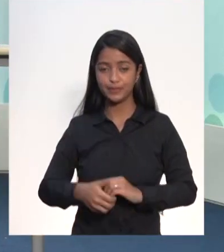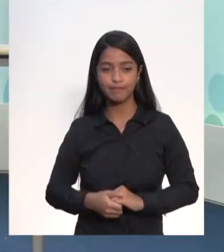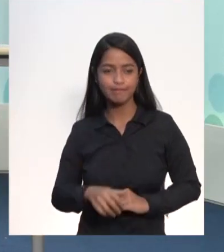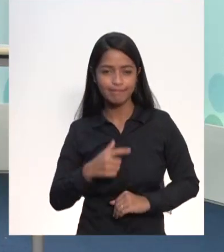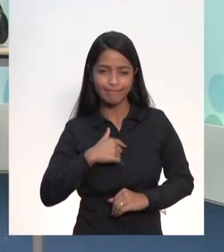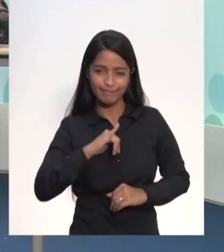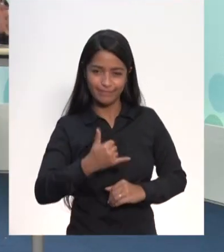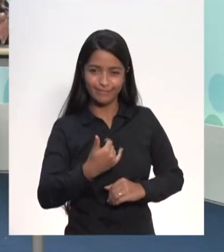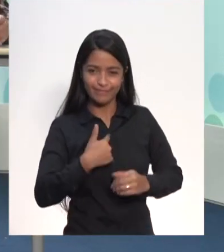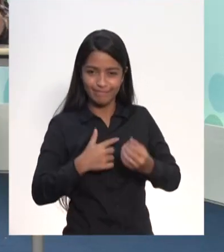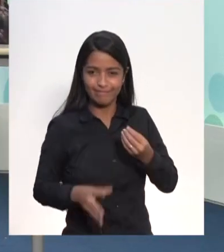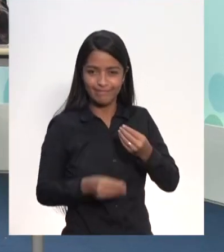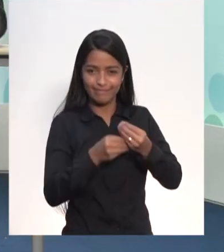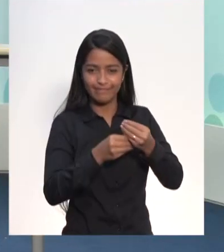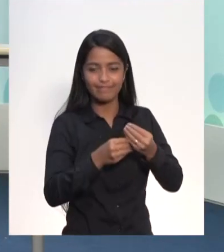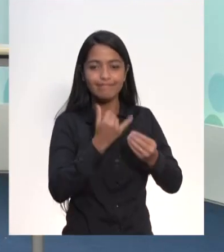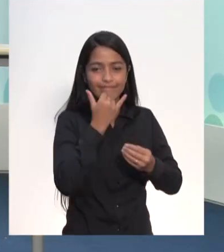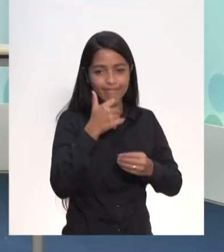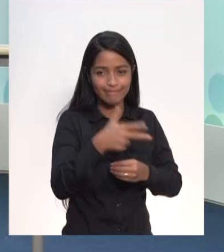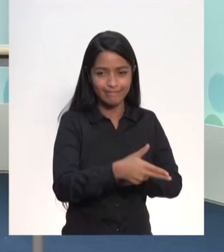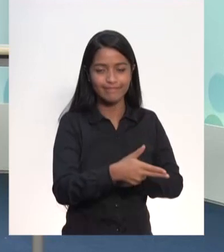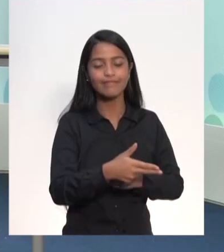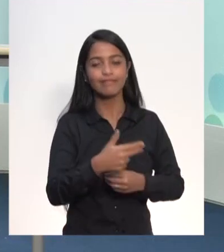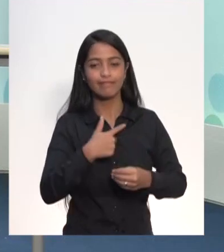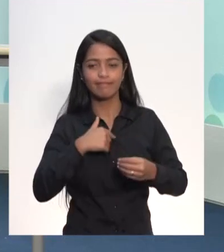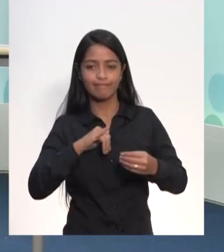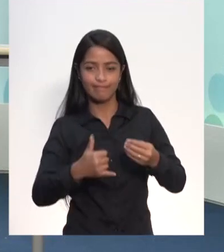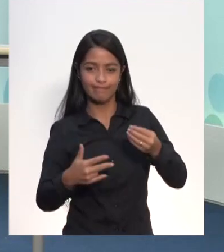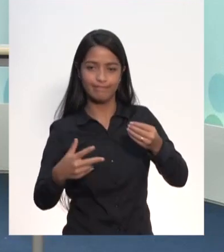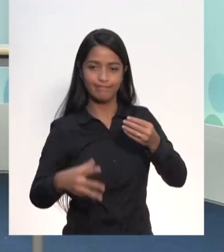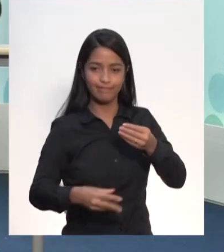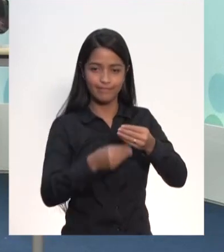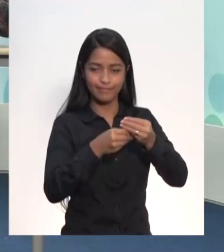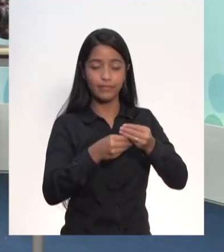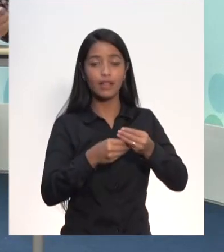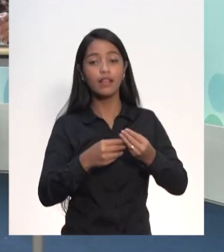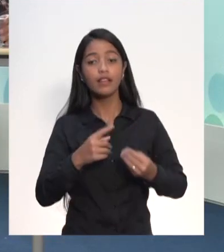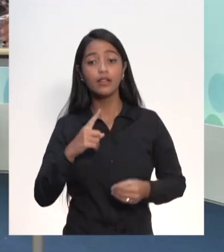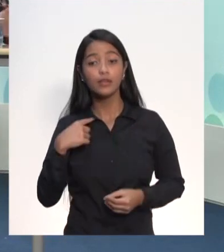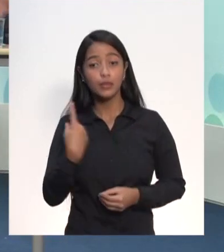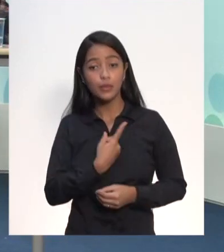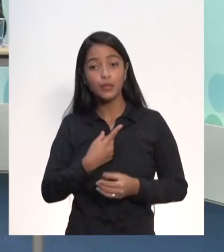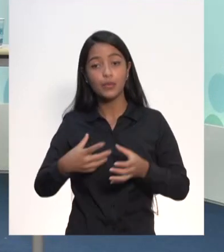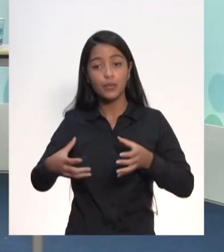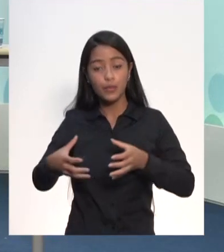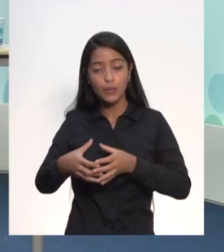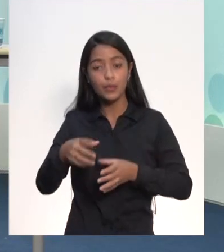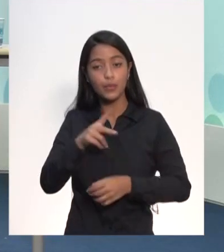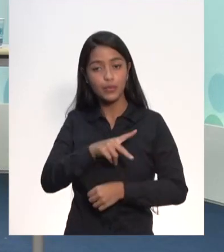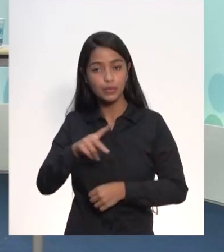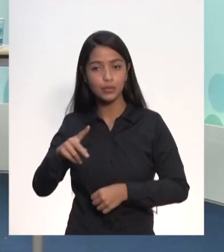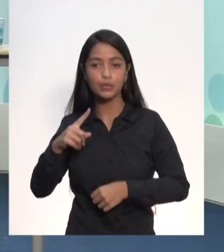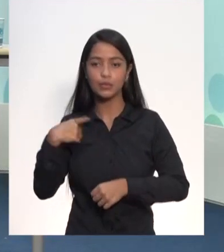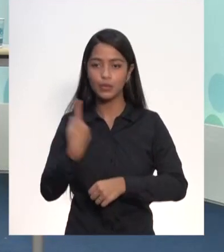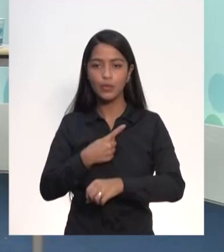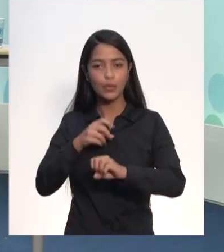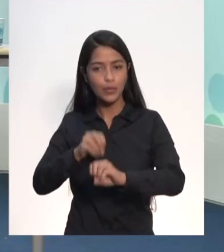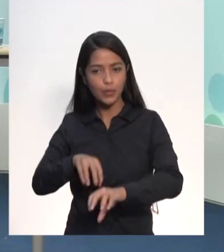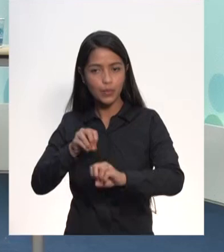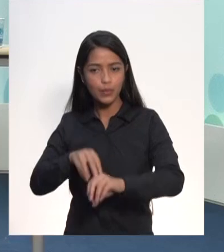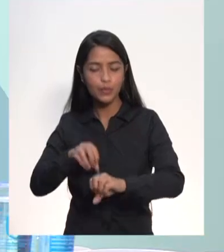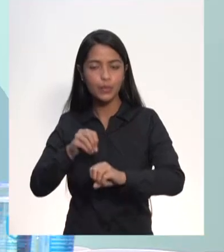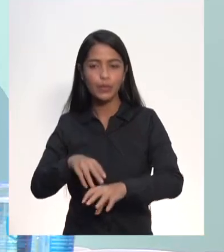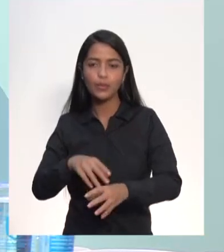levantada para cortar, que nós, como professores, educadores, é muito comum acontecer isso, né? A gente quer